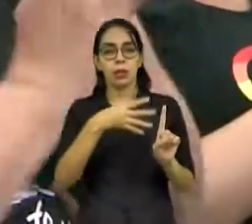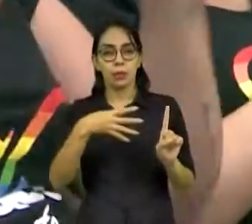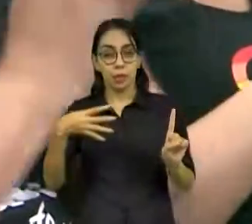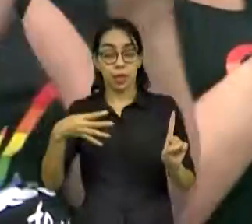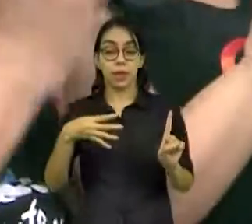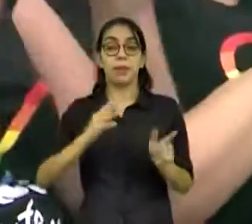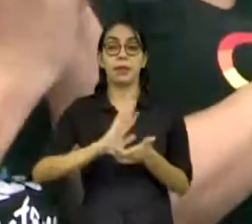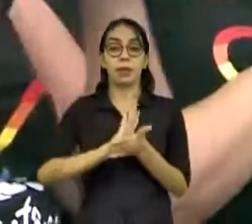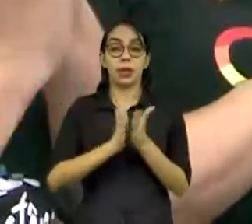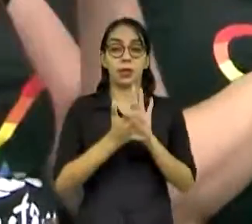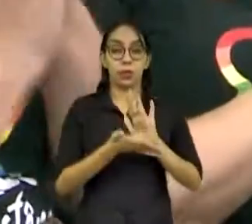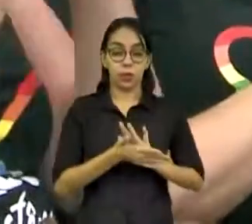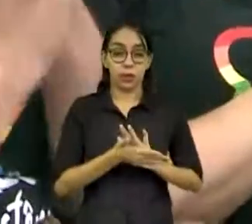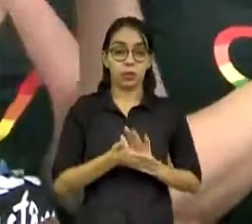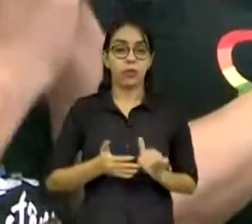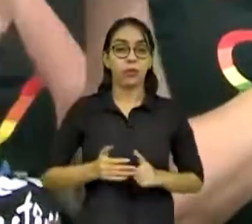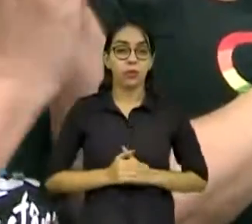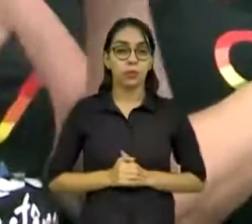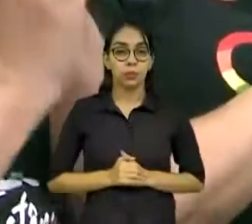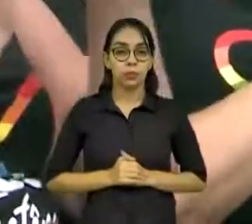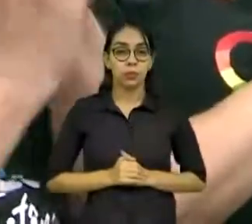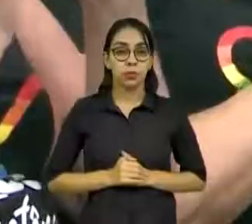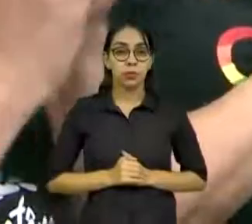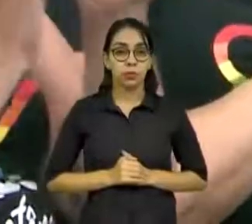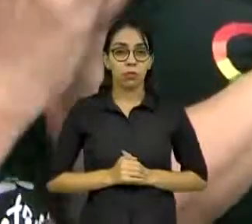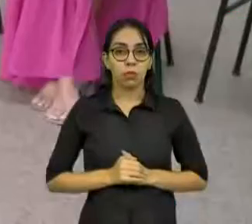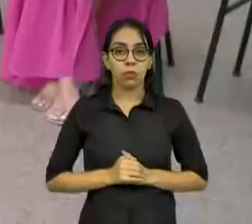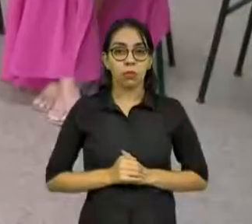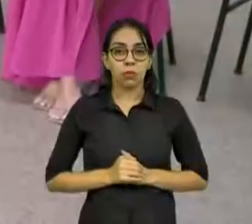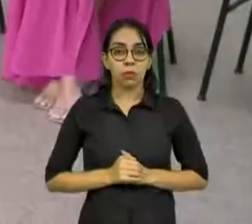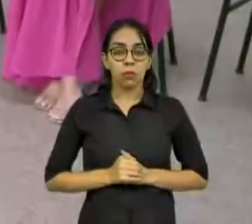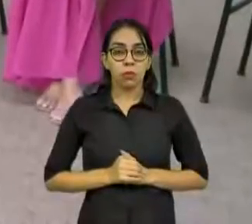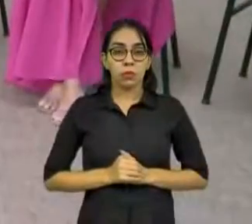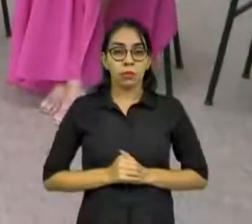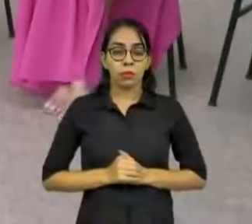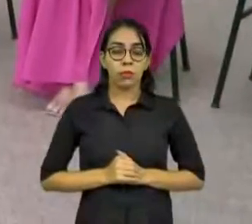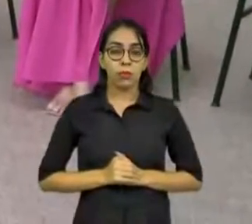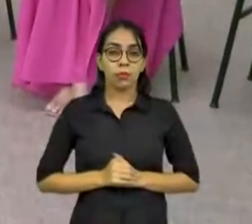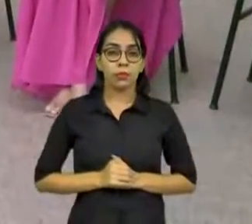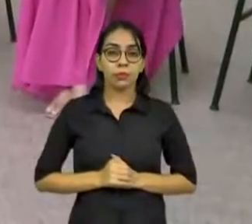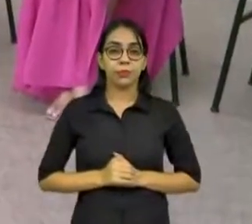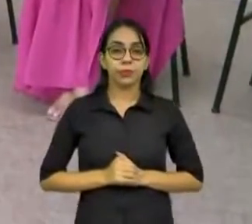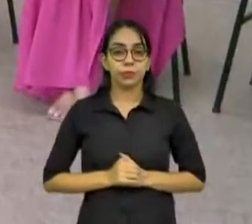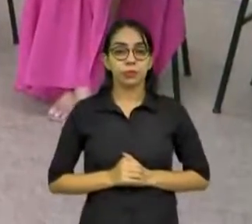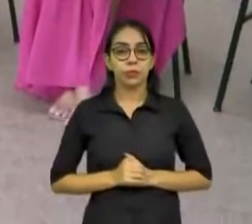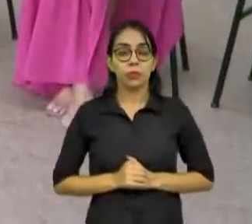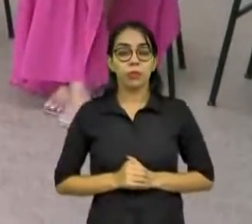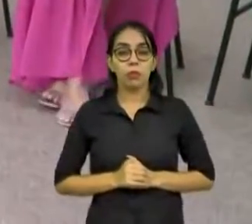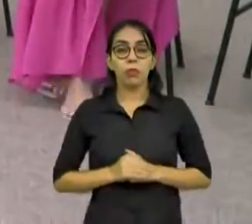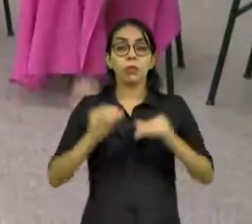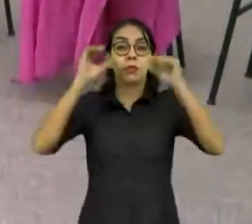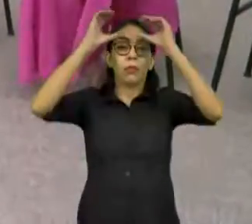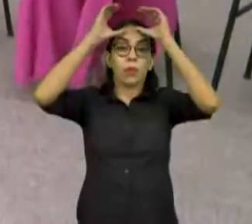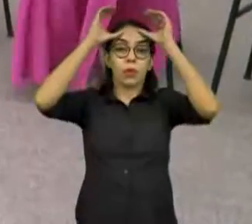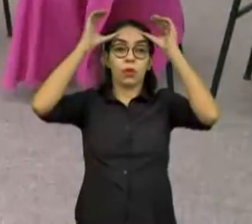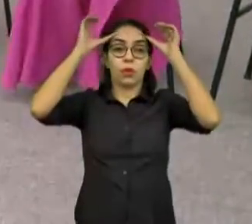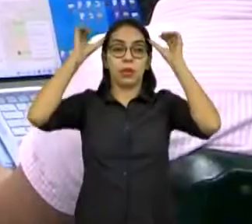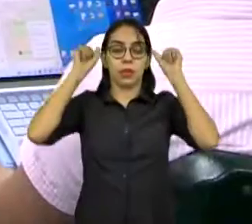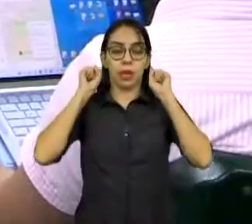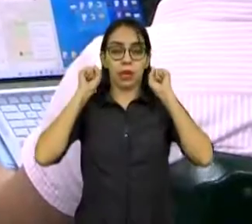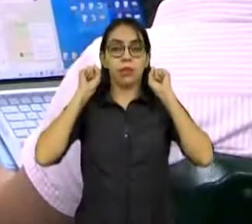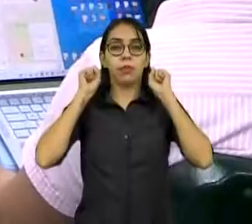Proteção Social, Justiça, Cidadania, Mulheres e Direitos Humanos. O Conselho Estadual de Combate à Discriminação